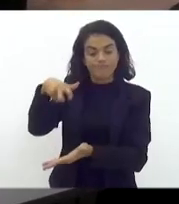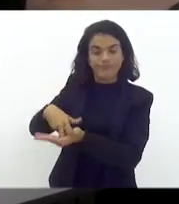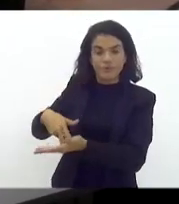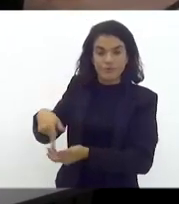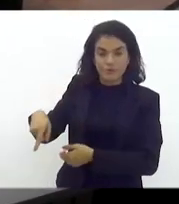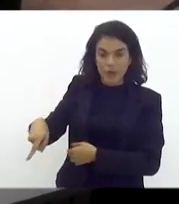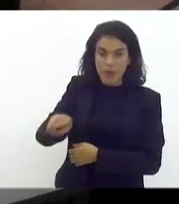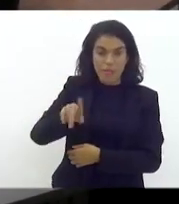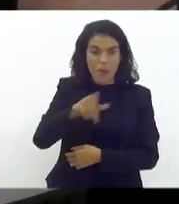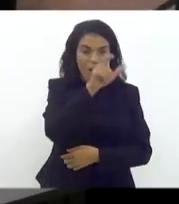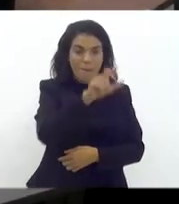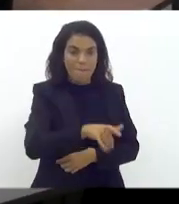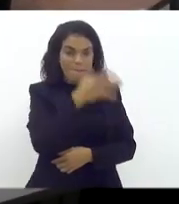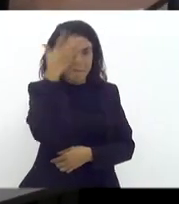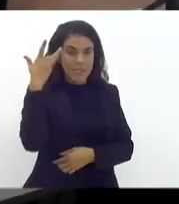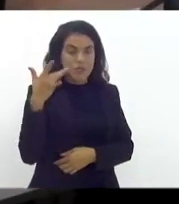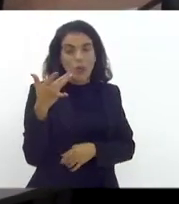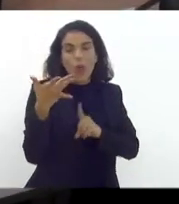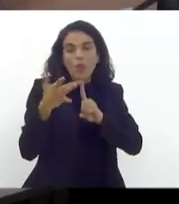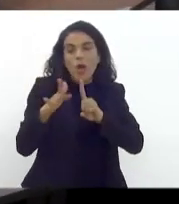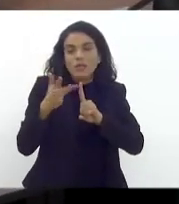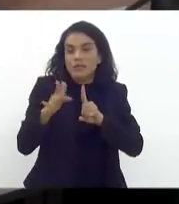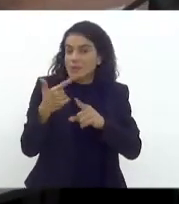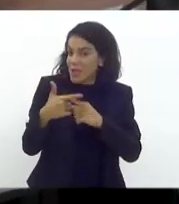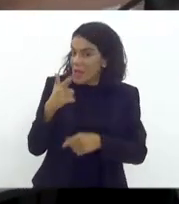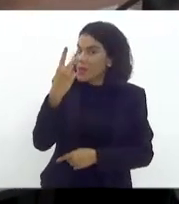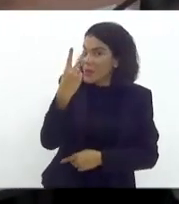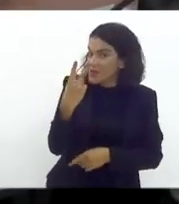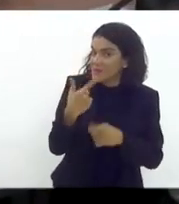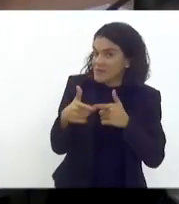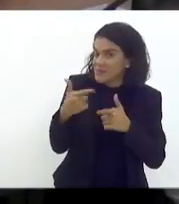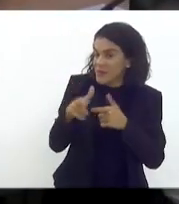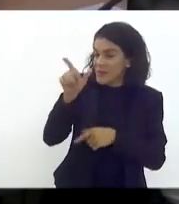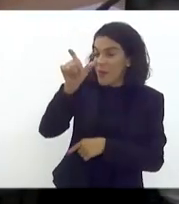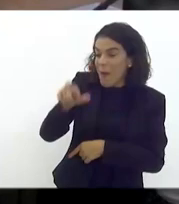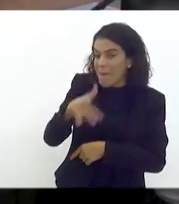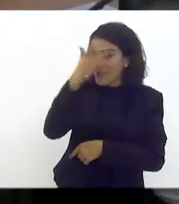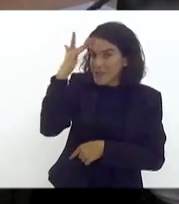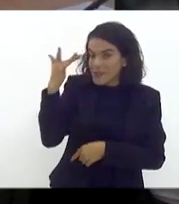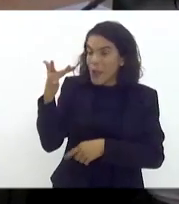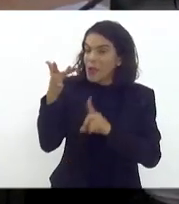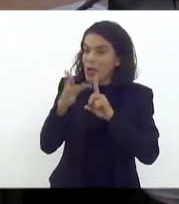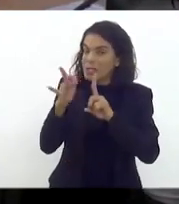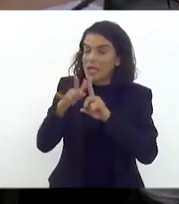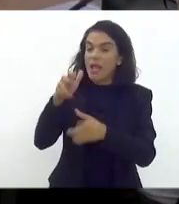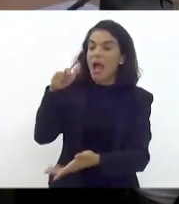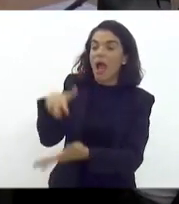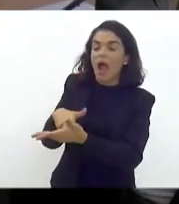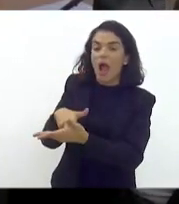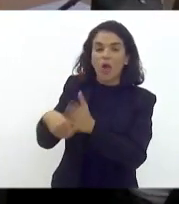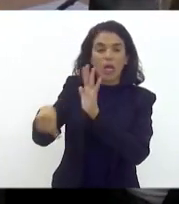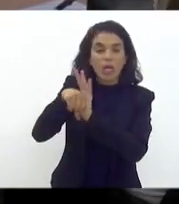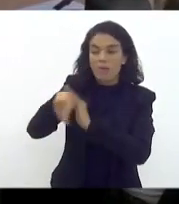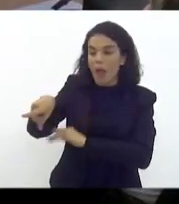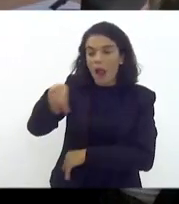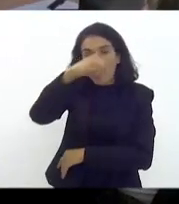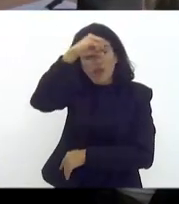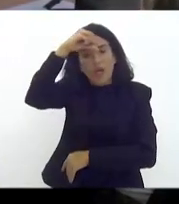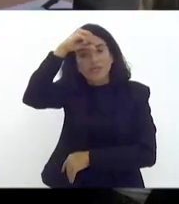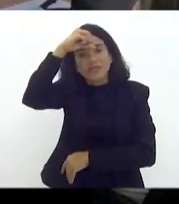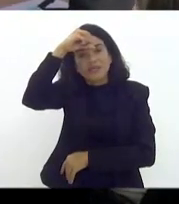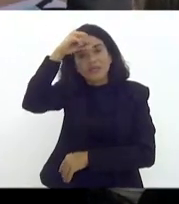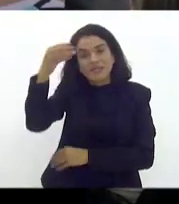uma pessoa inocente porque tem dois problemas Quando uma pessoa inocente é acusada num crime que ela não cometeu